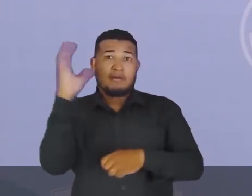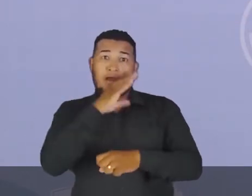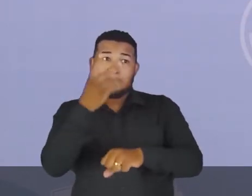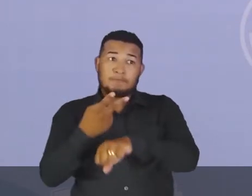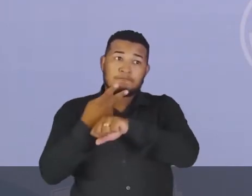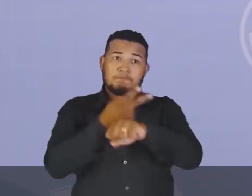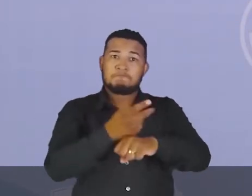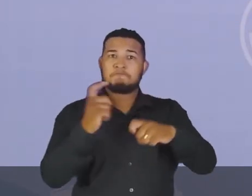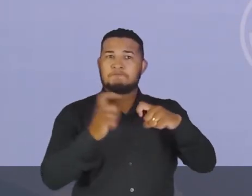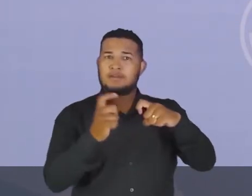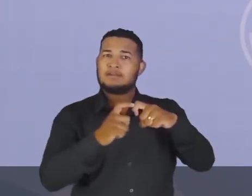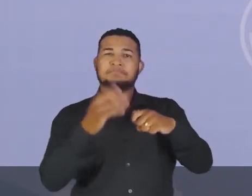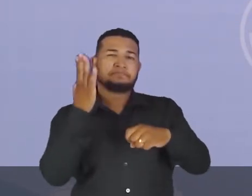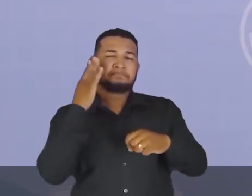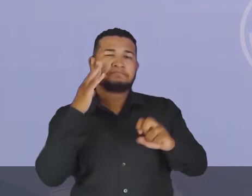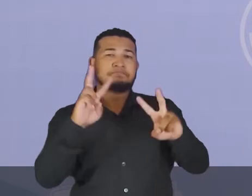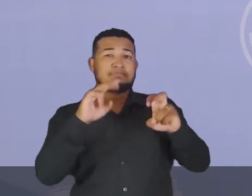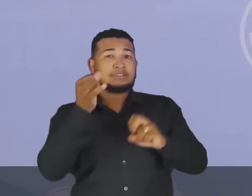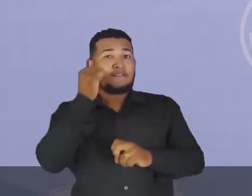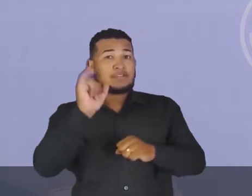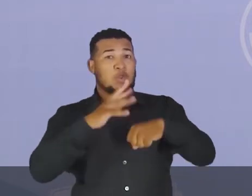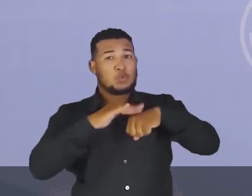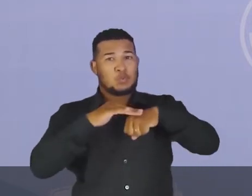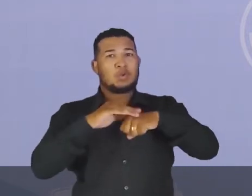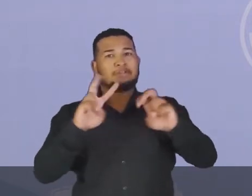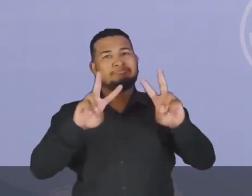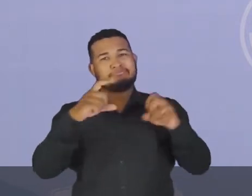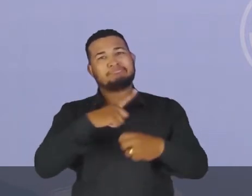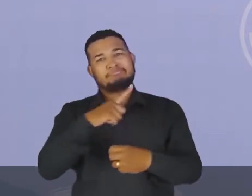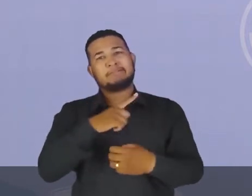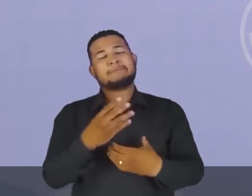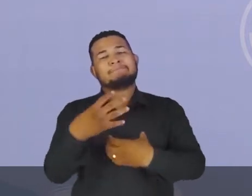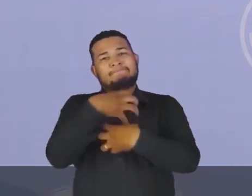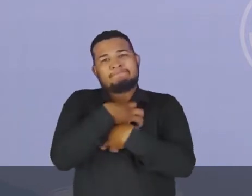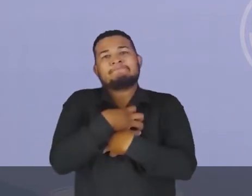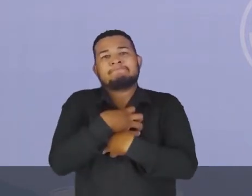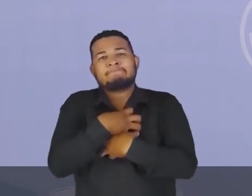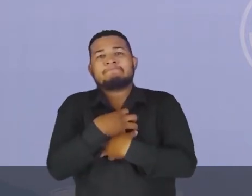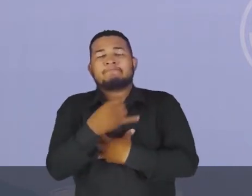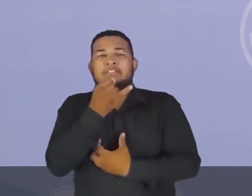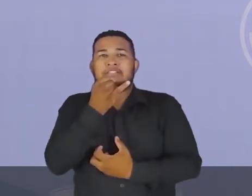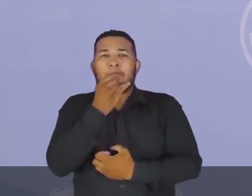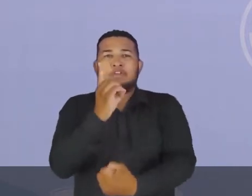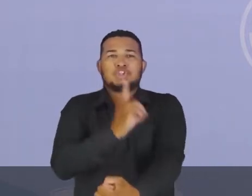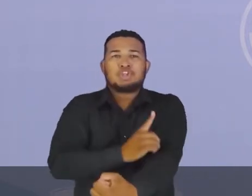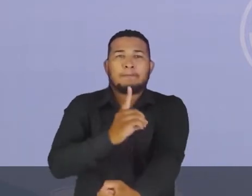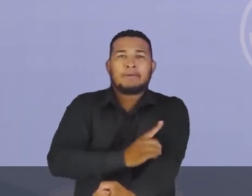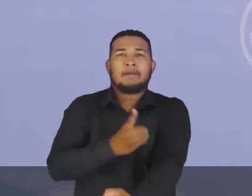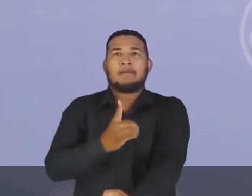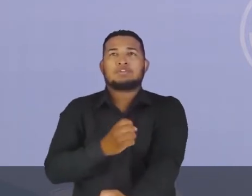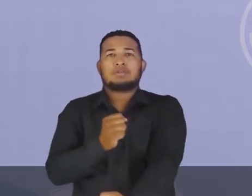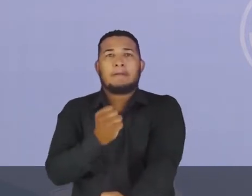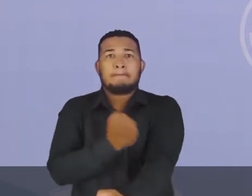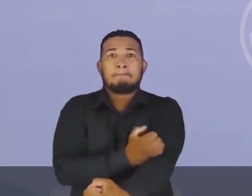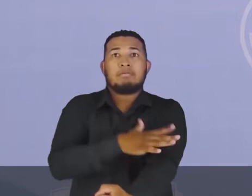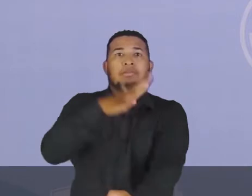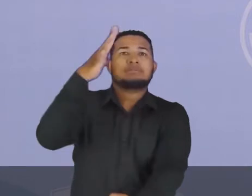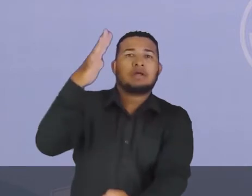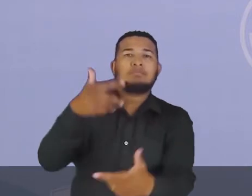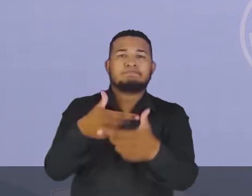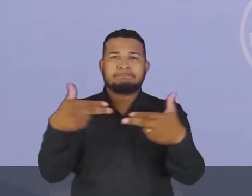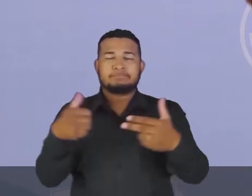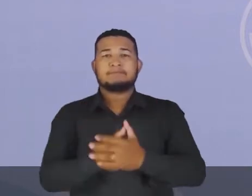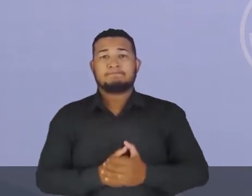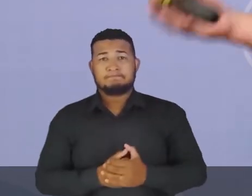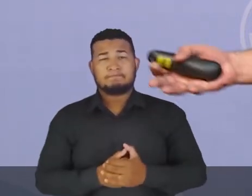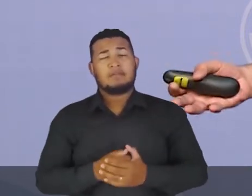essas doenças que estão diretamente relacionadas à obesidade, à hipertensão, à diabetes tipo 2, como eu disse para você. Né? Existem vários motivos